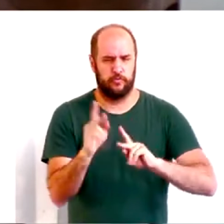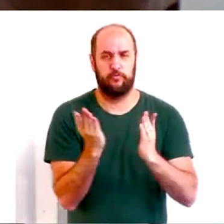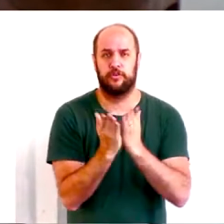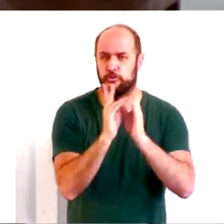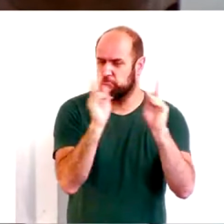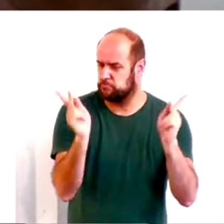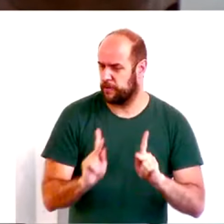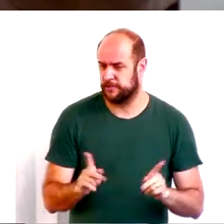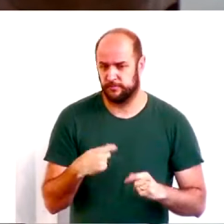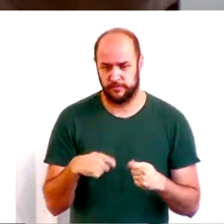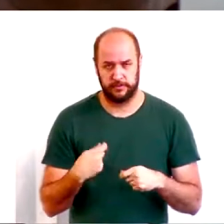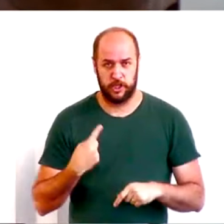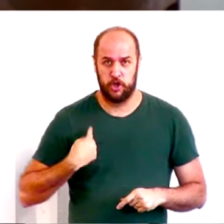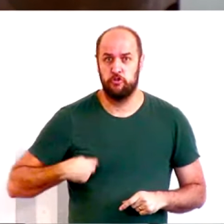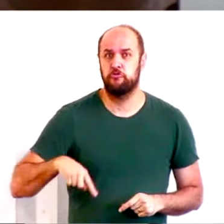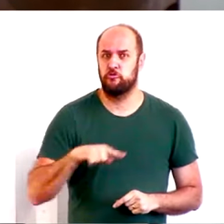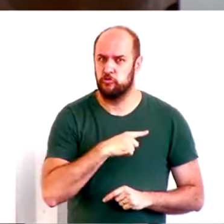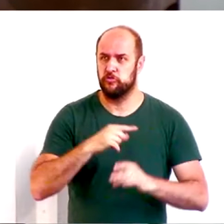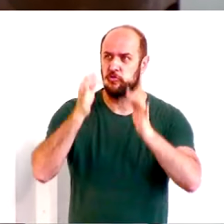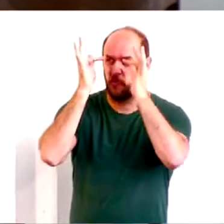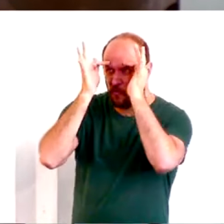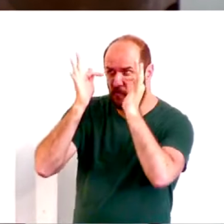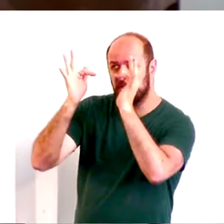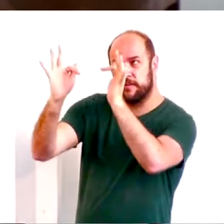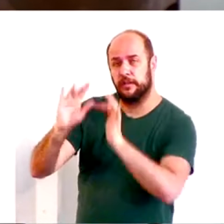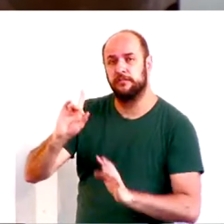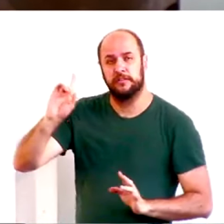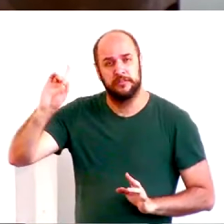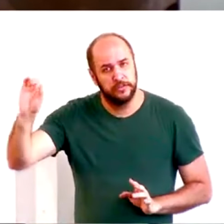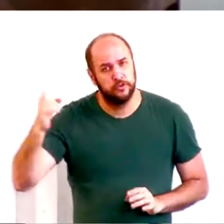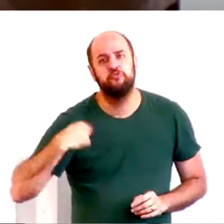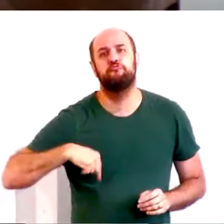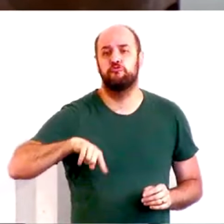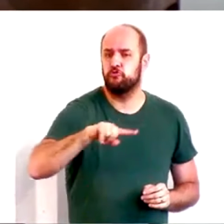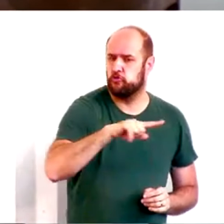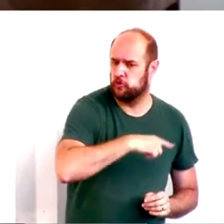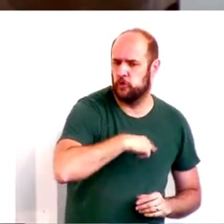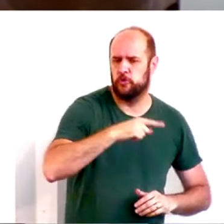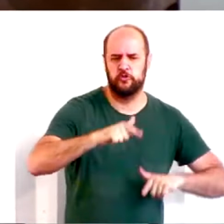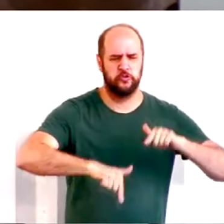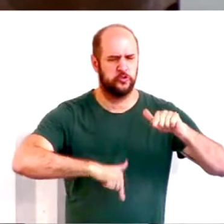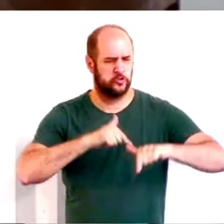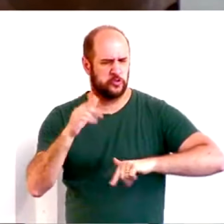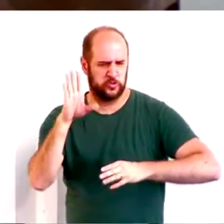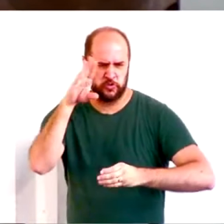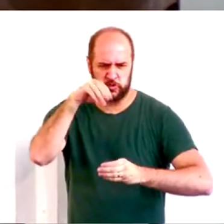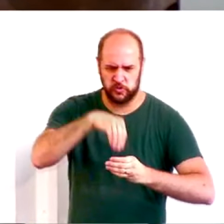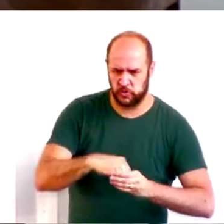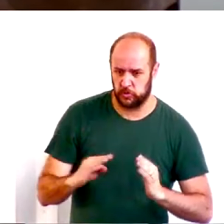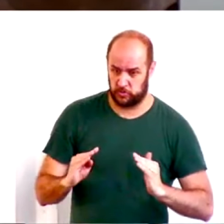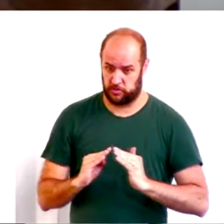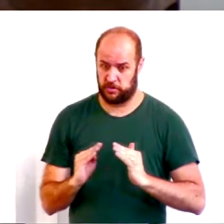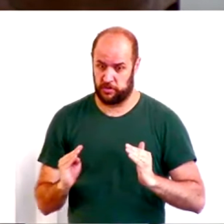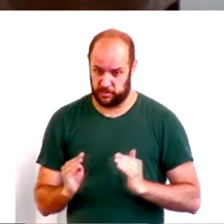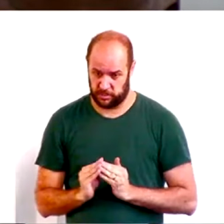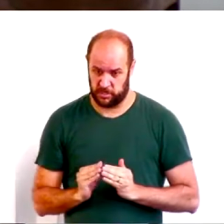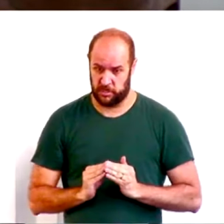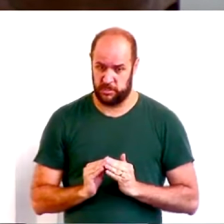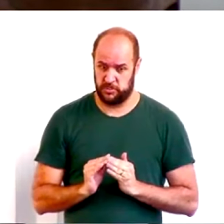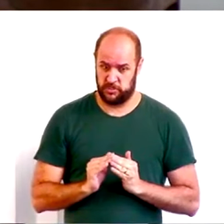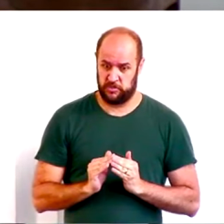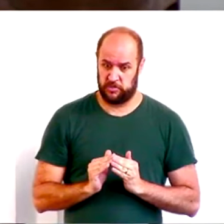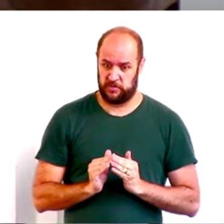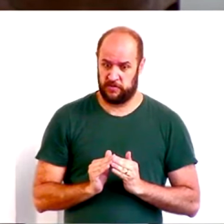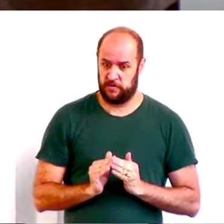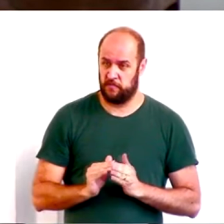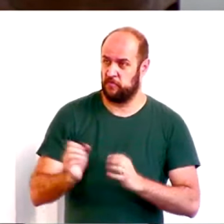nós somos fiéis a Deus nós Agimos dentro das nossas casas conforme a